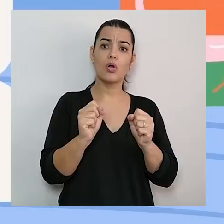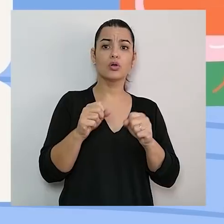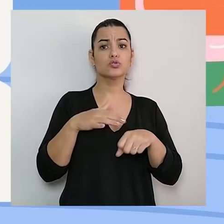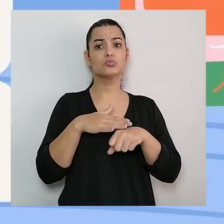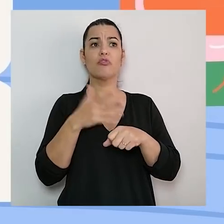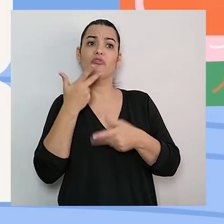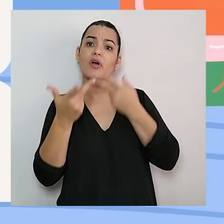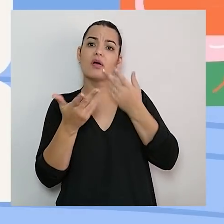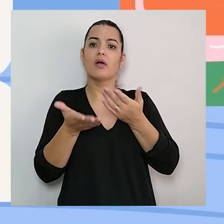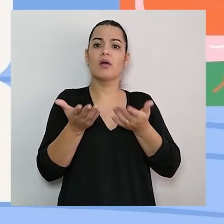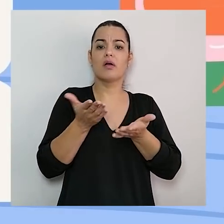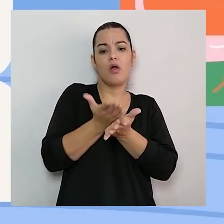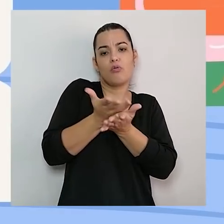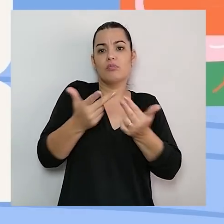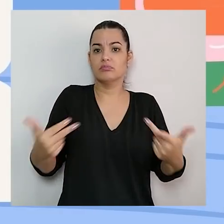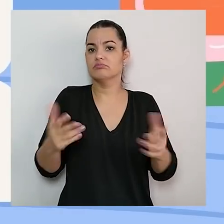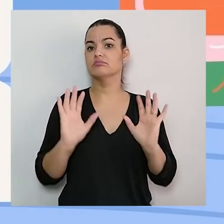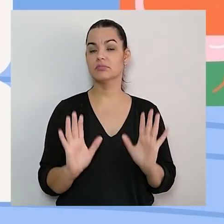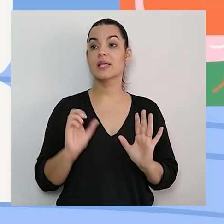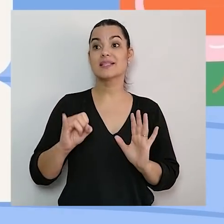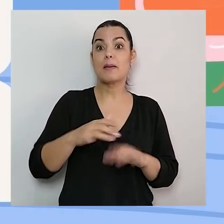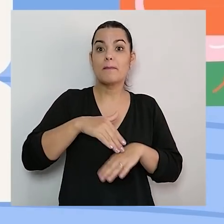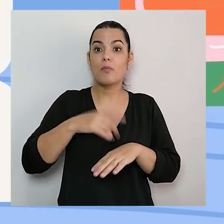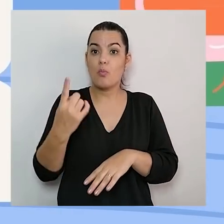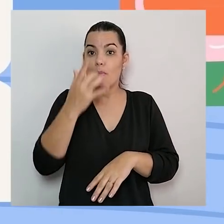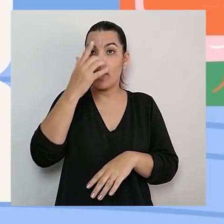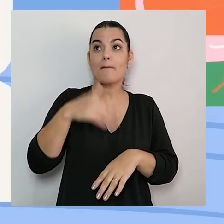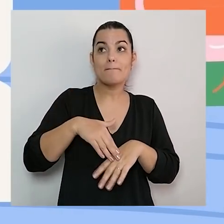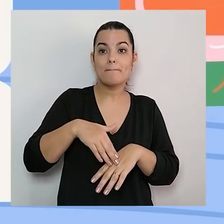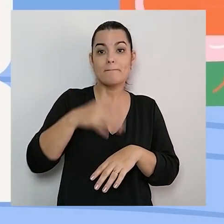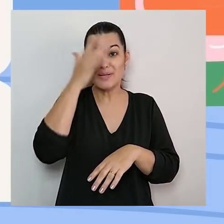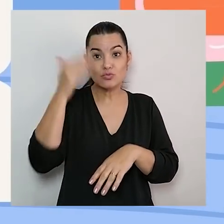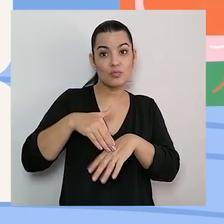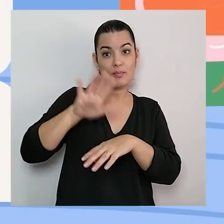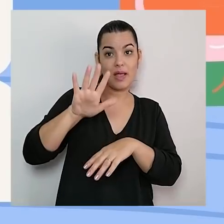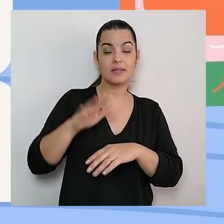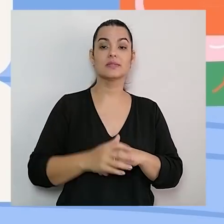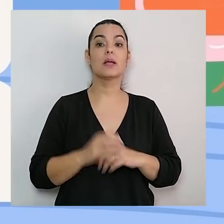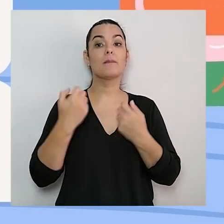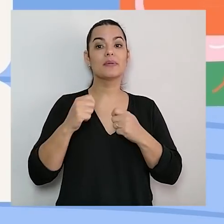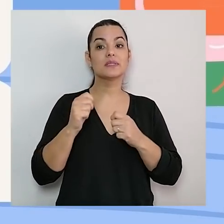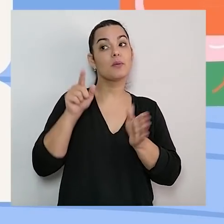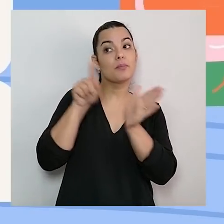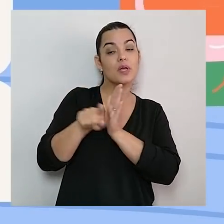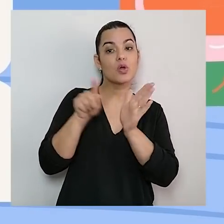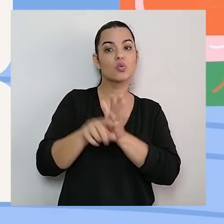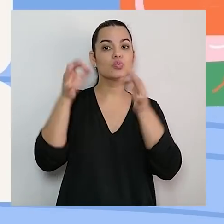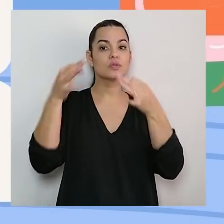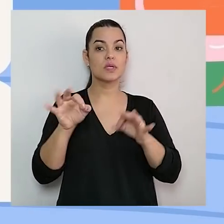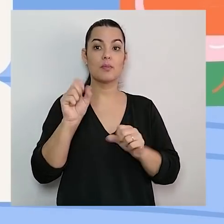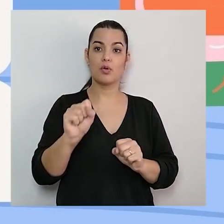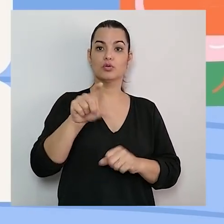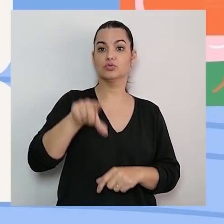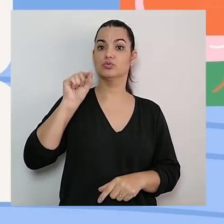comentário. Caso seja mais de uma pessoa, você tem que direcionar as perguntas. Você pode escolher